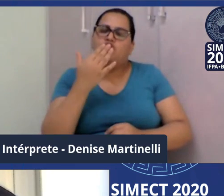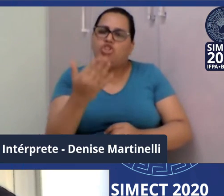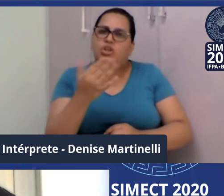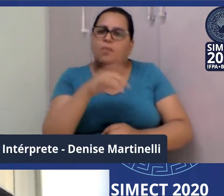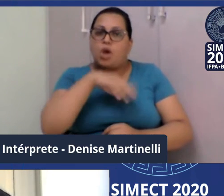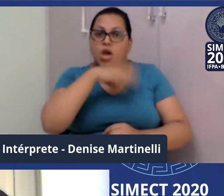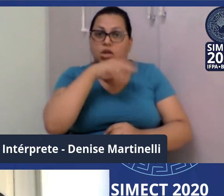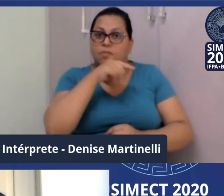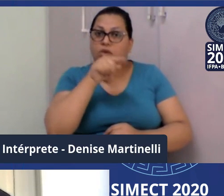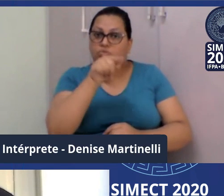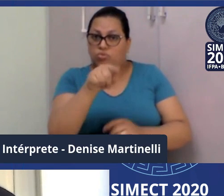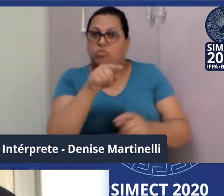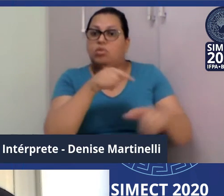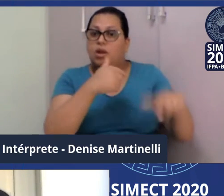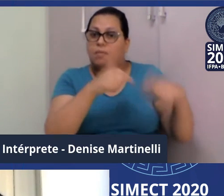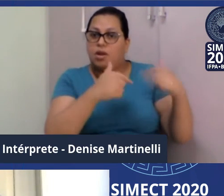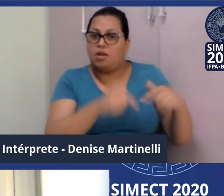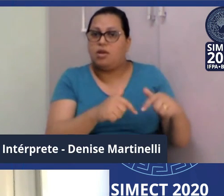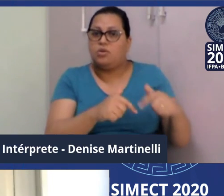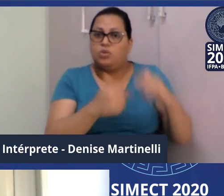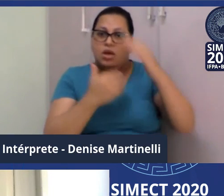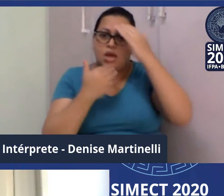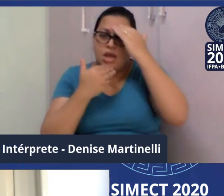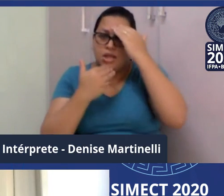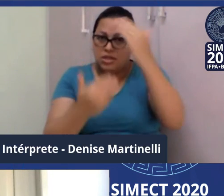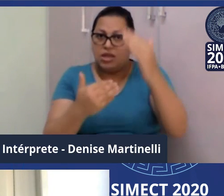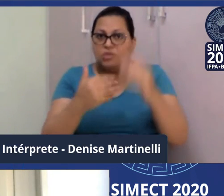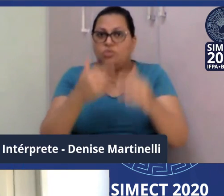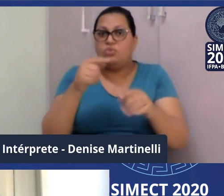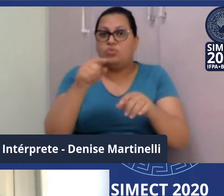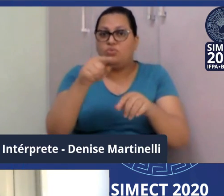pela participação, né, e fica aqui